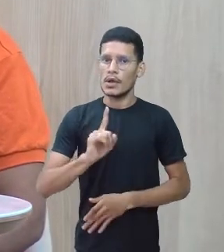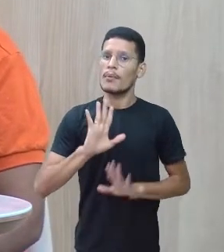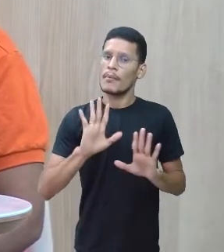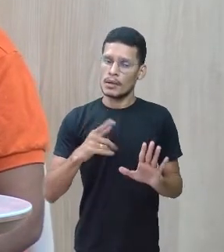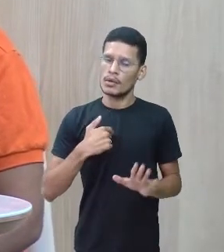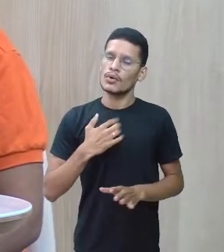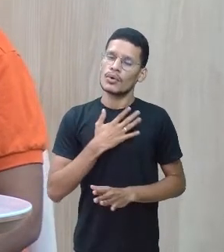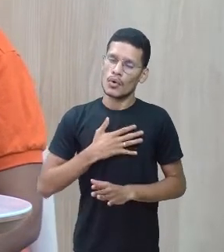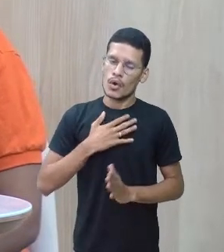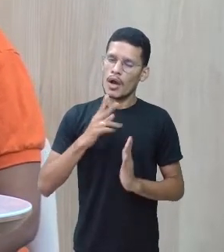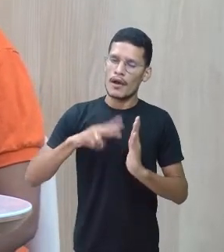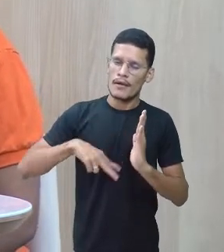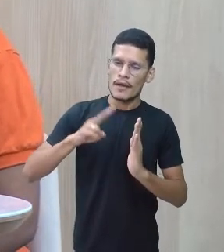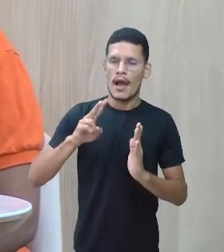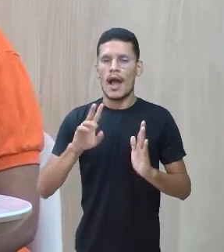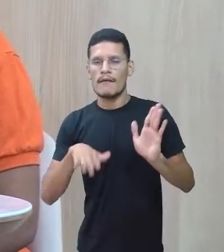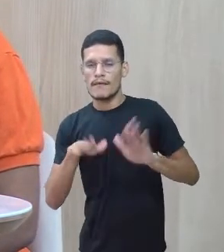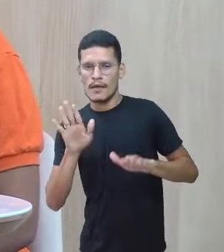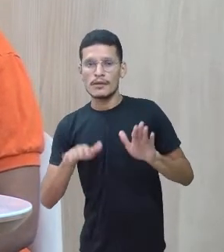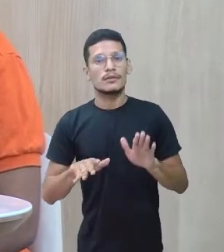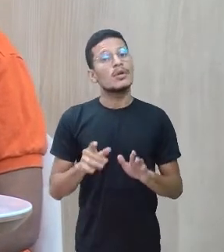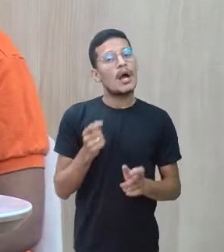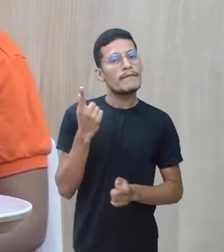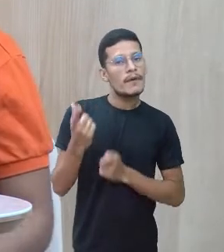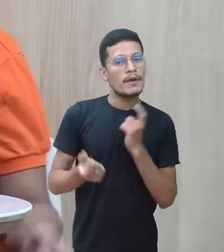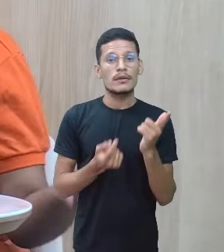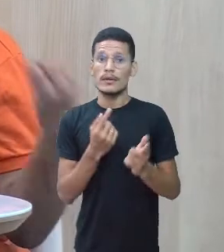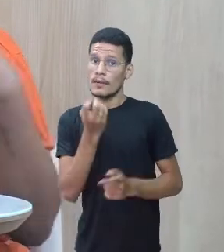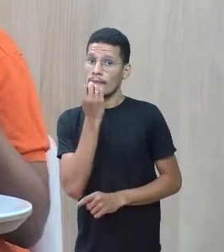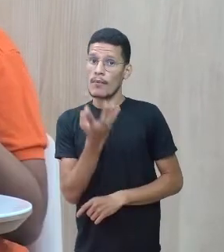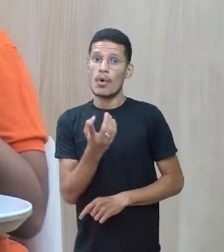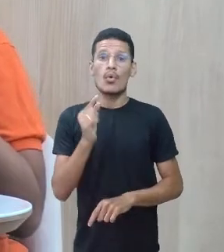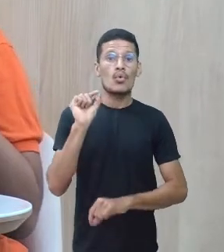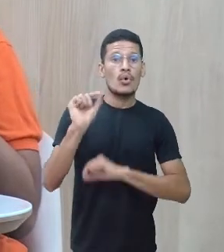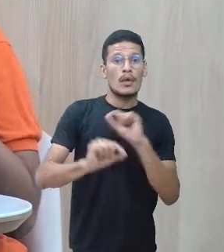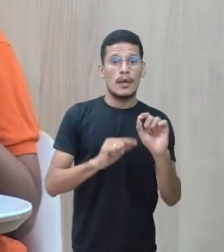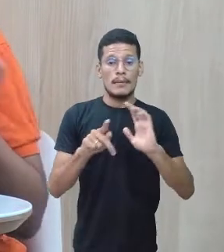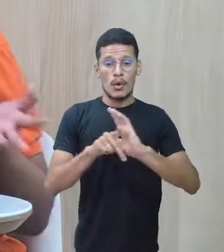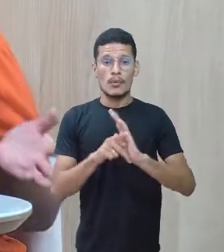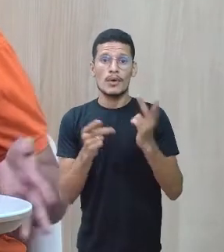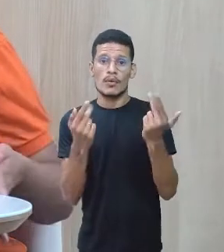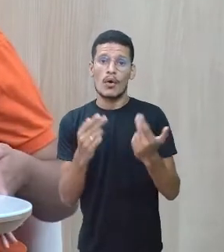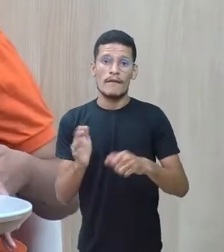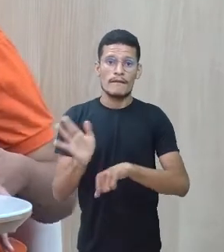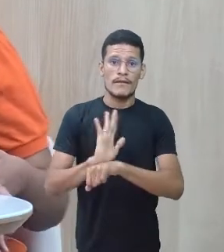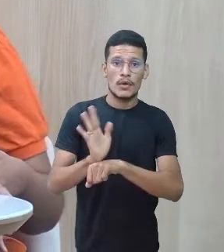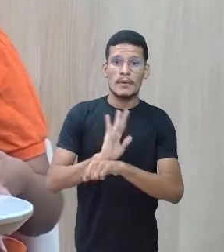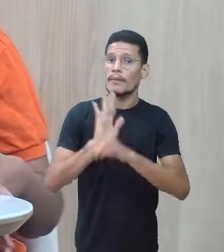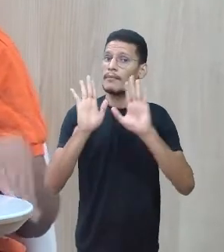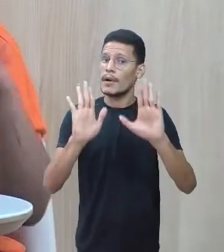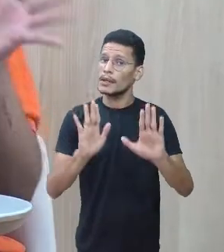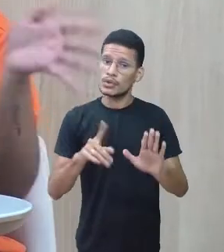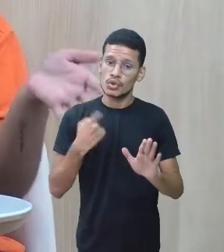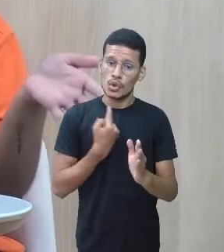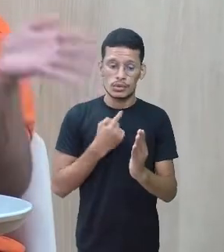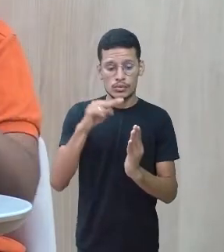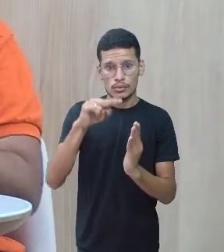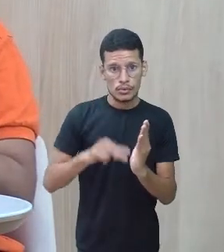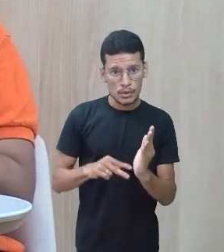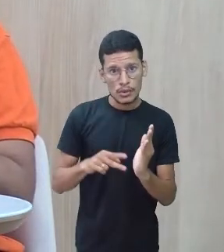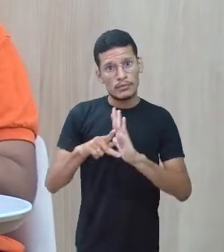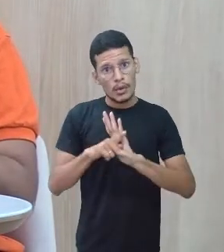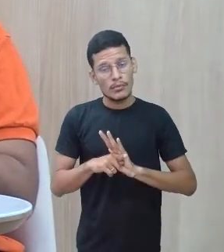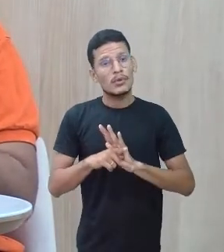eu leio. Aí eu disse pra eles, né? Bom, né? Como se a gente estivesse assistindo a um filme. Só que a gente lê, em vez de a